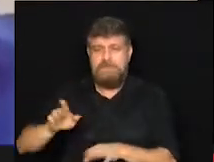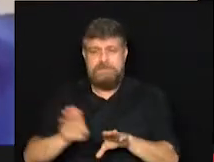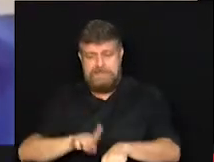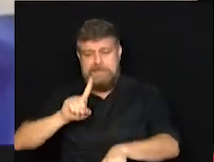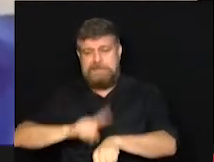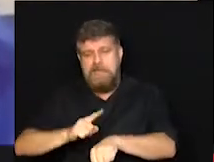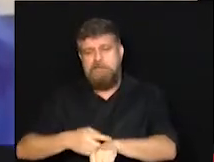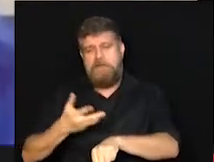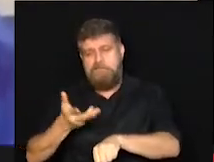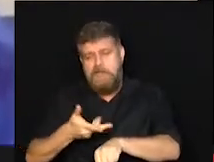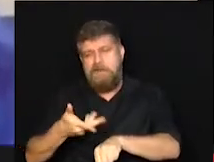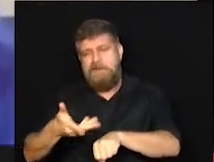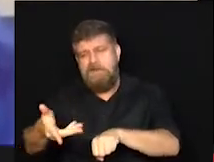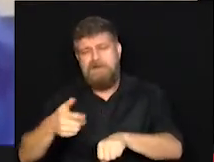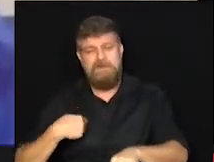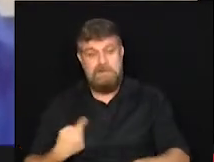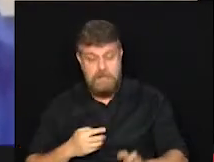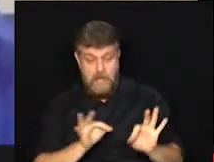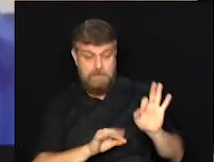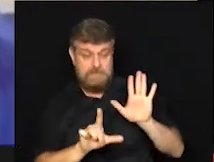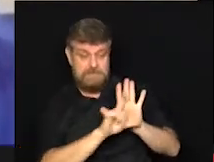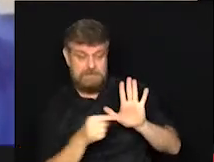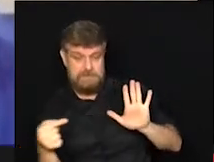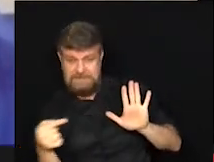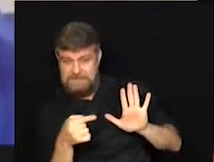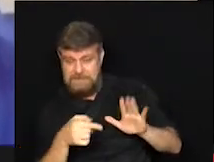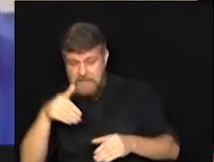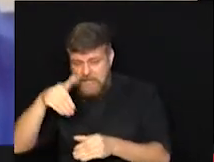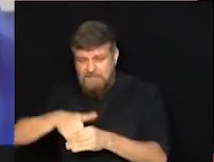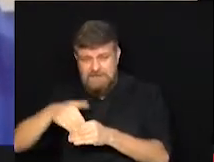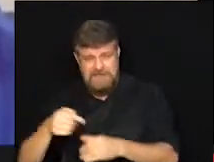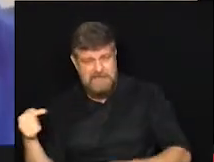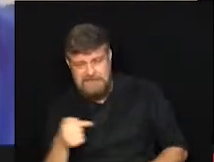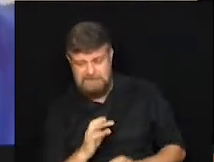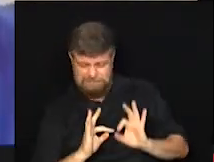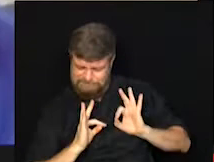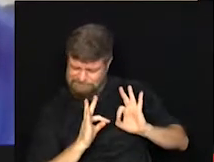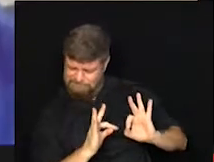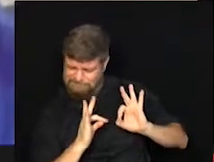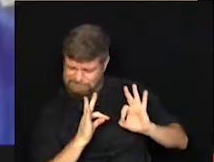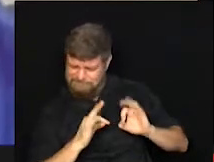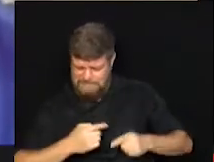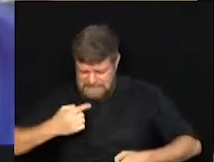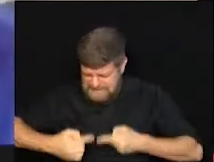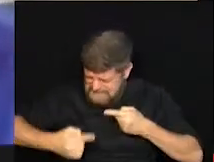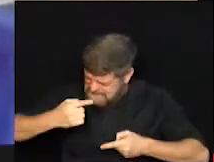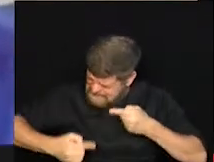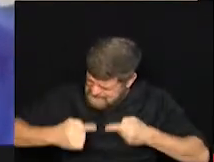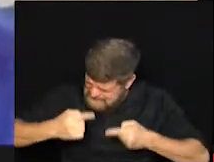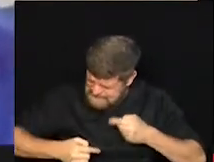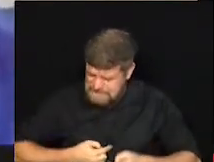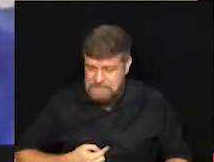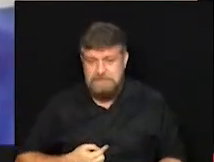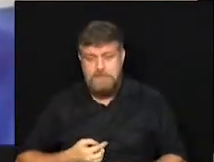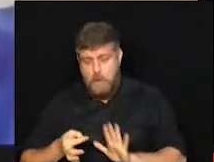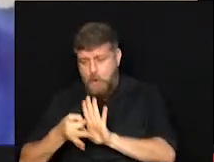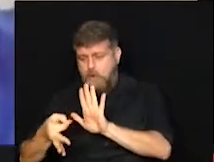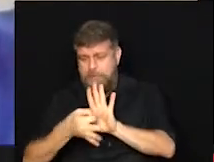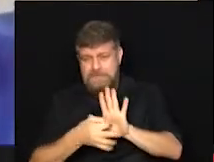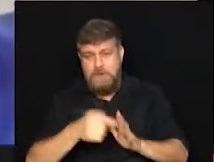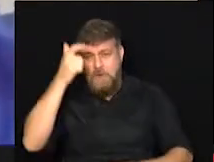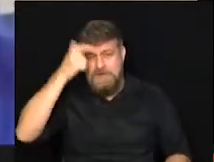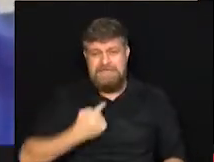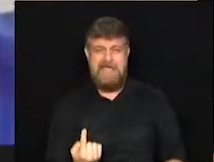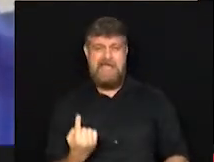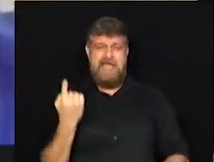tempo para transformar esse projeto em lei. Ele está muito bem debatido. Isso foi desde a minha